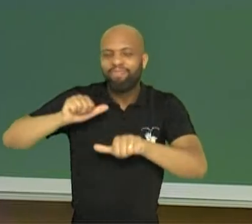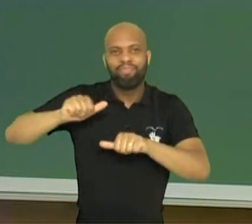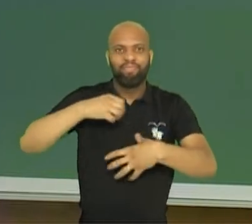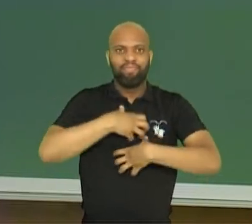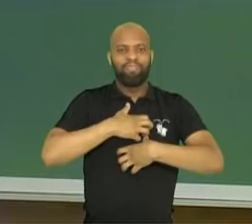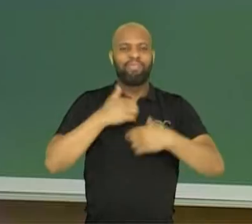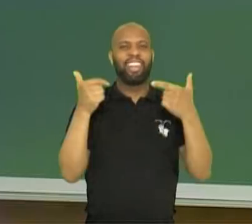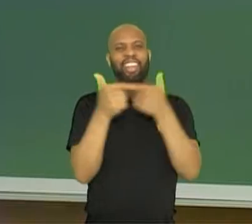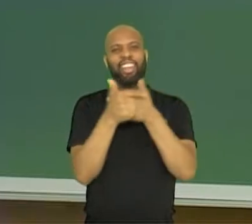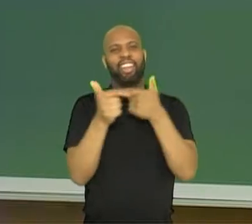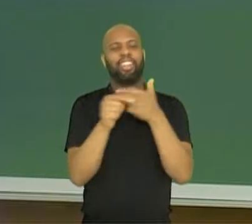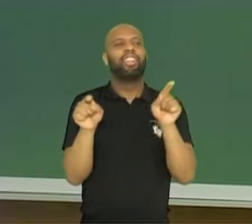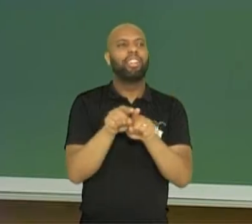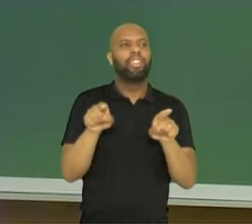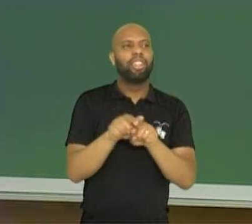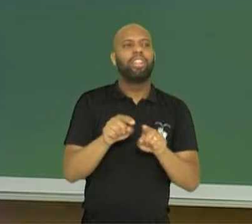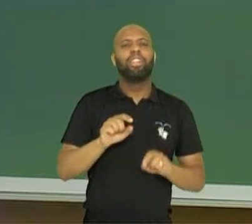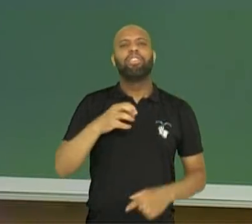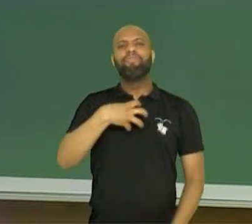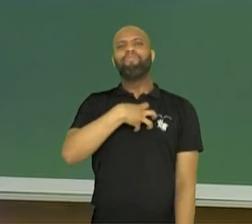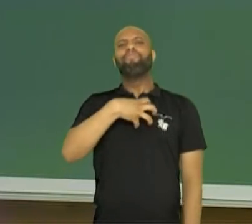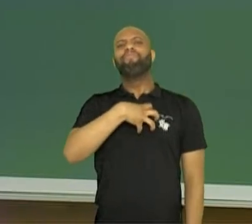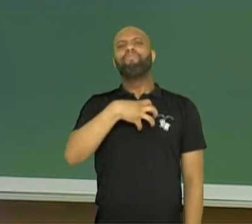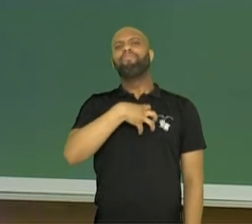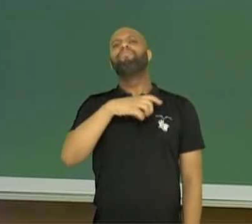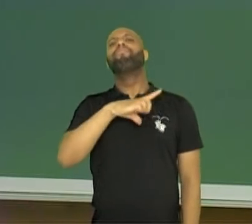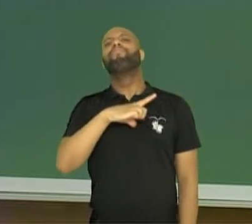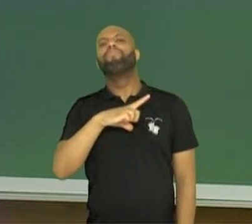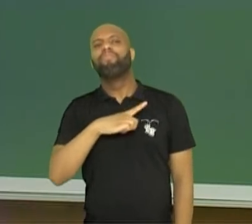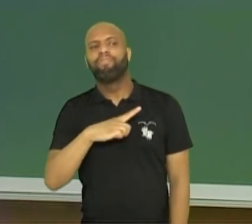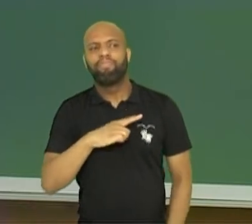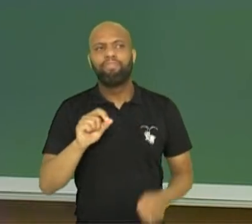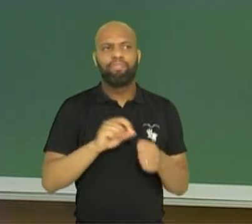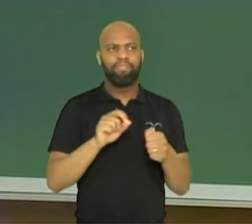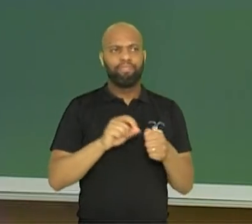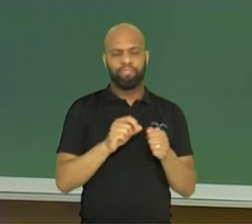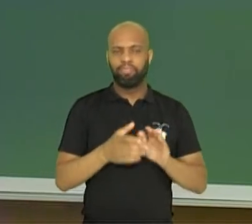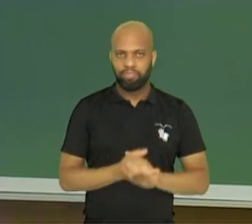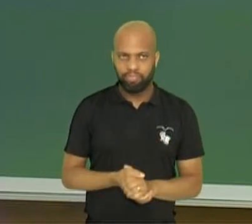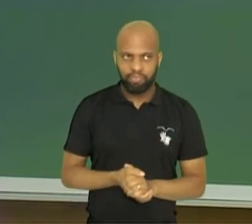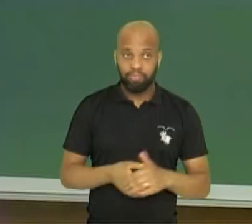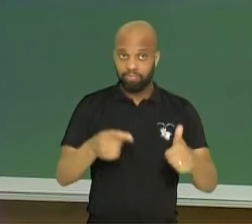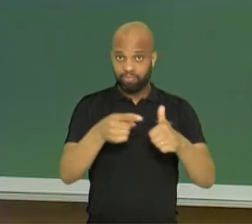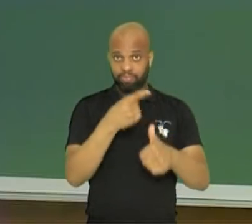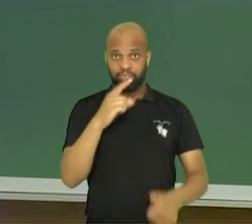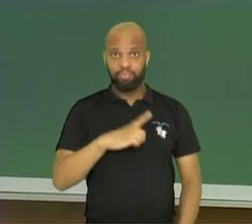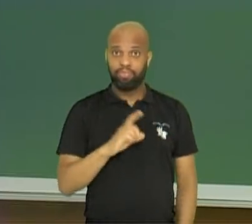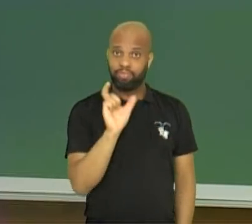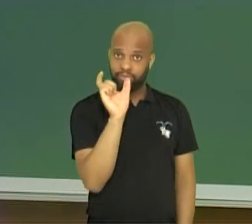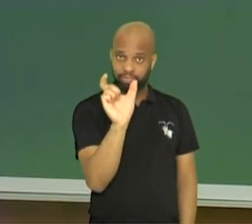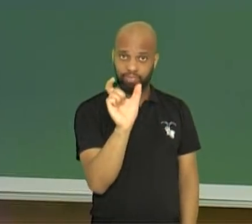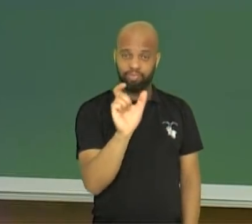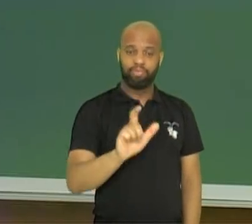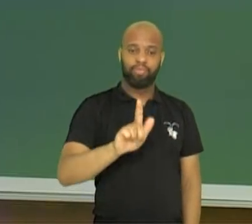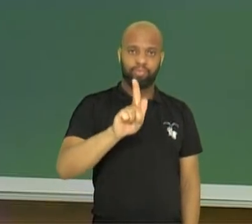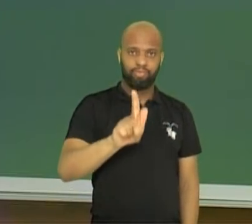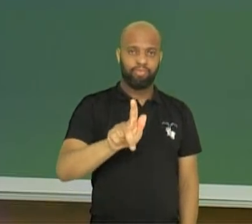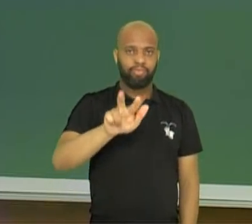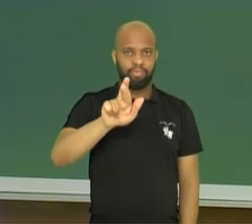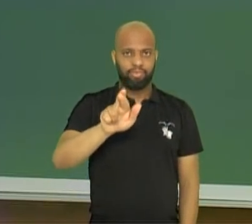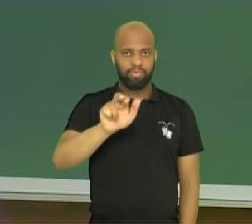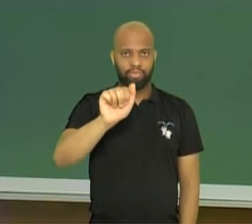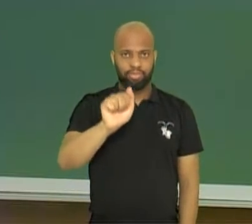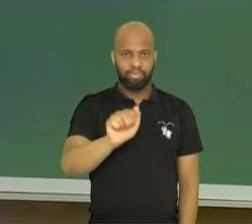né? E que sentido, que efeito de sentido que produz ali? Primeiro, a palavra gravidade, te lembra o